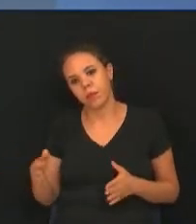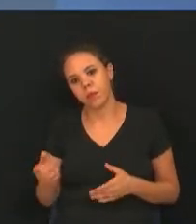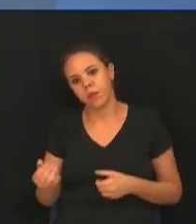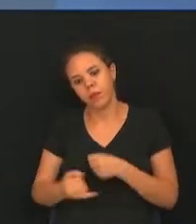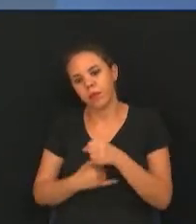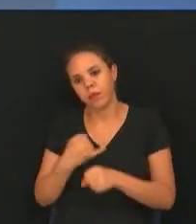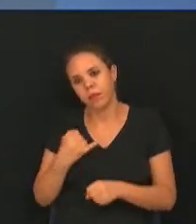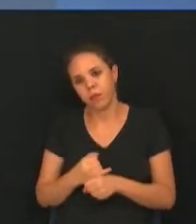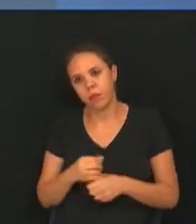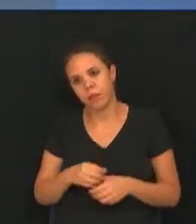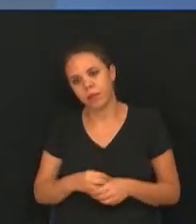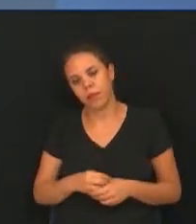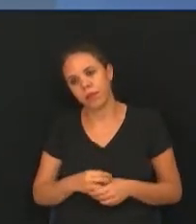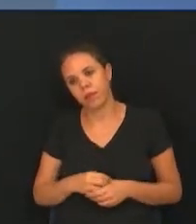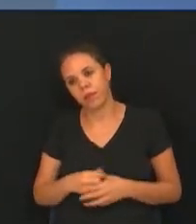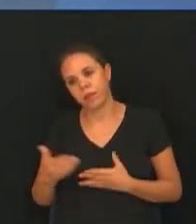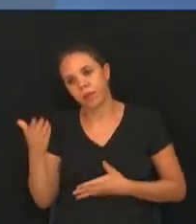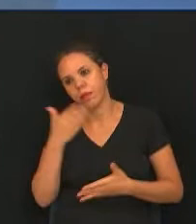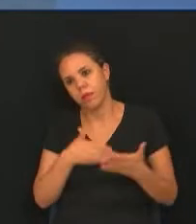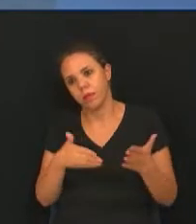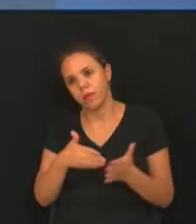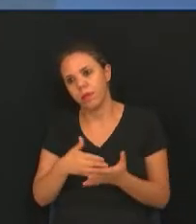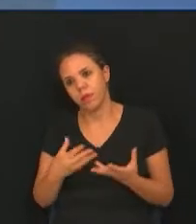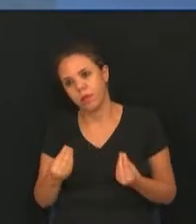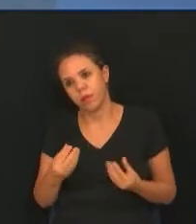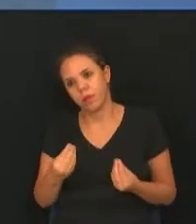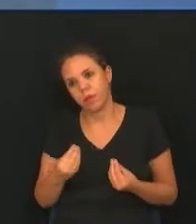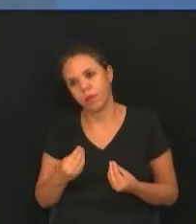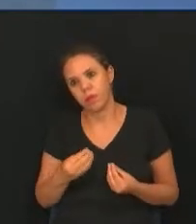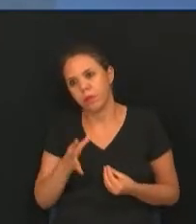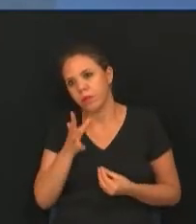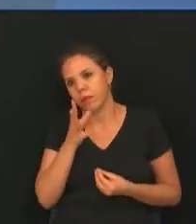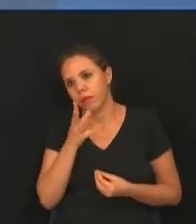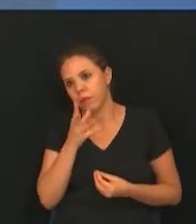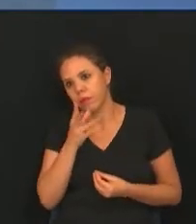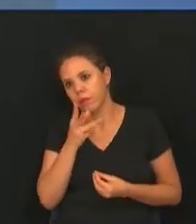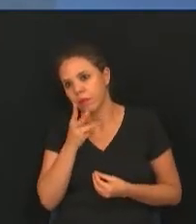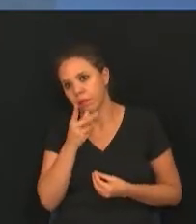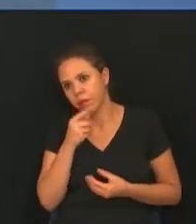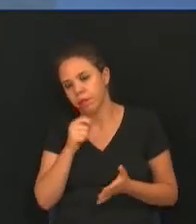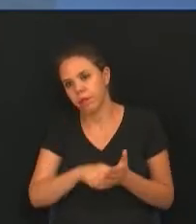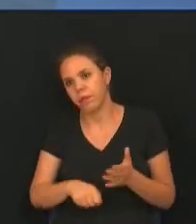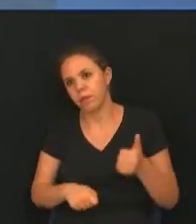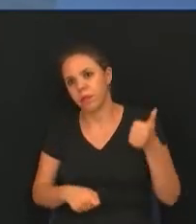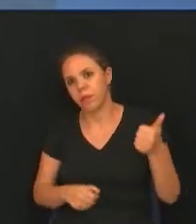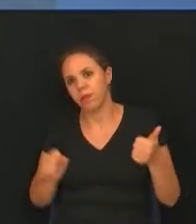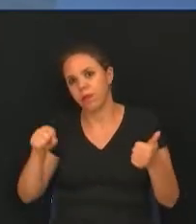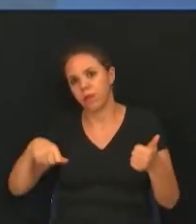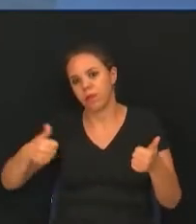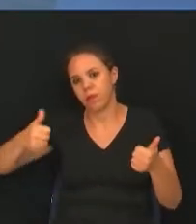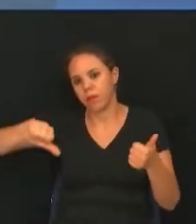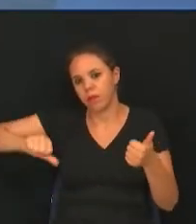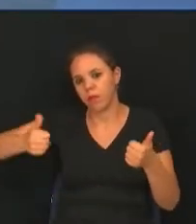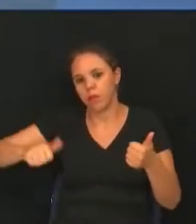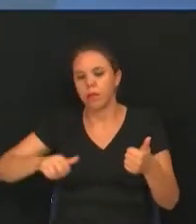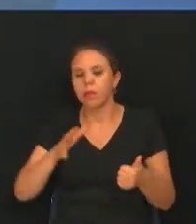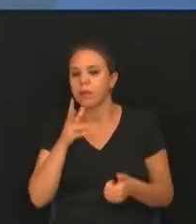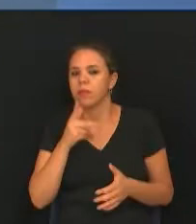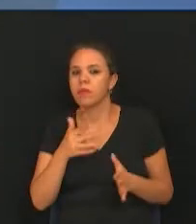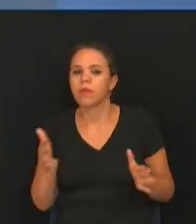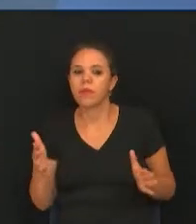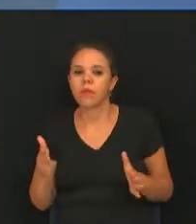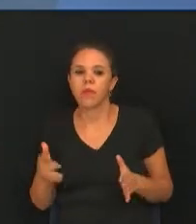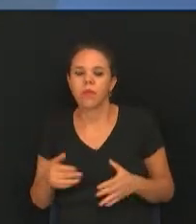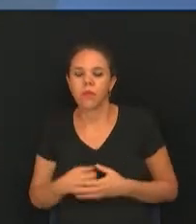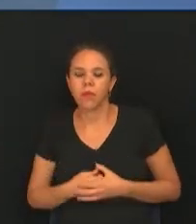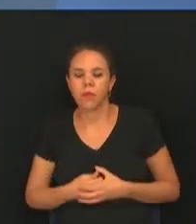virtual. Atrapalha demais, fica lento demais as votações, cada um levantando o dedinho, baixando o dedinho, né? Então isso toma muito